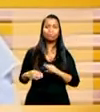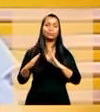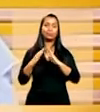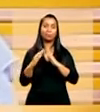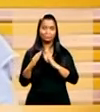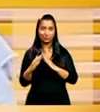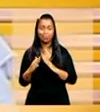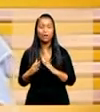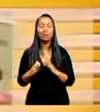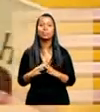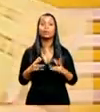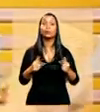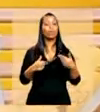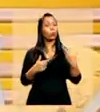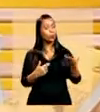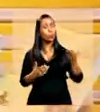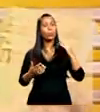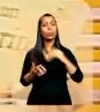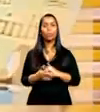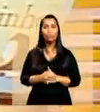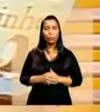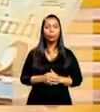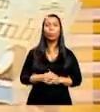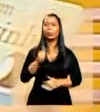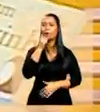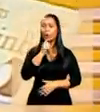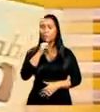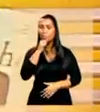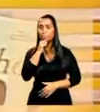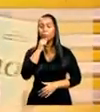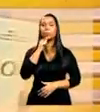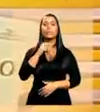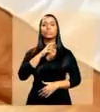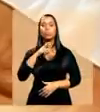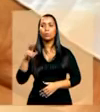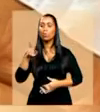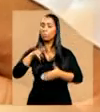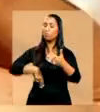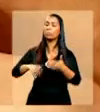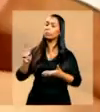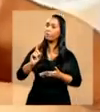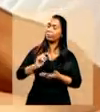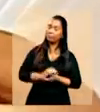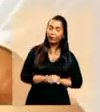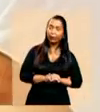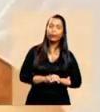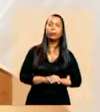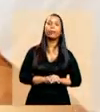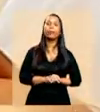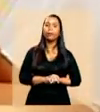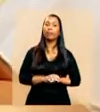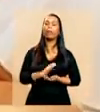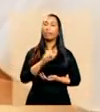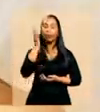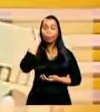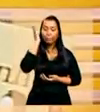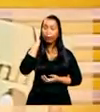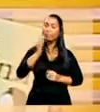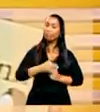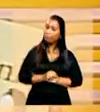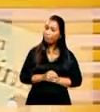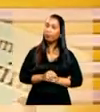em casa, né? Então, olha só, a mamãe do burro não lê para ele. Olha só o